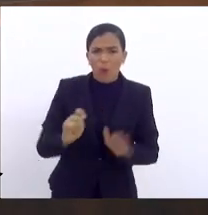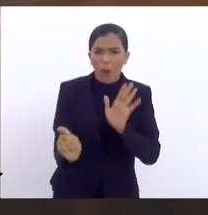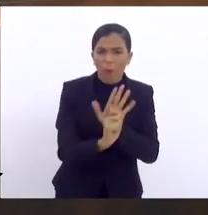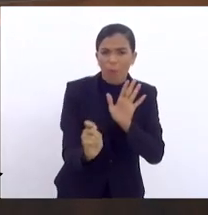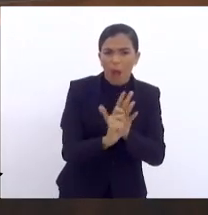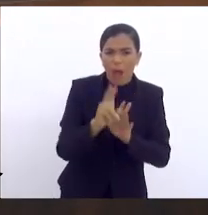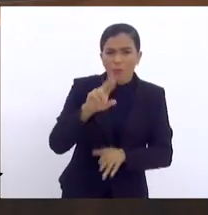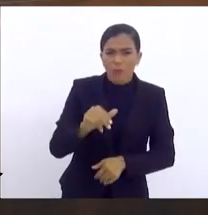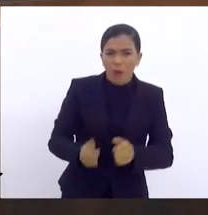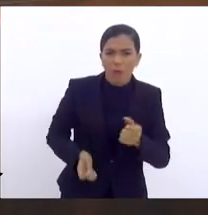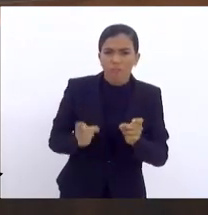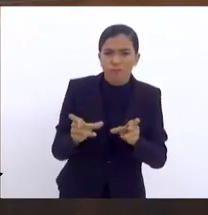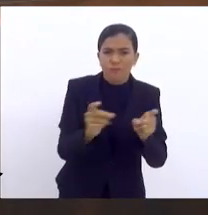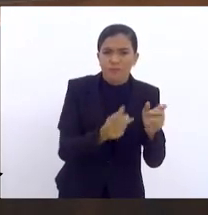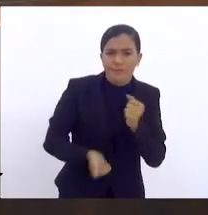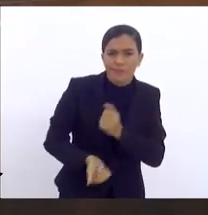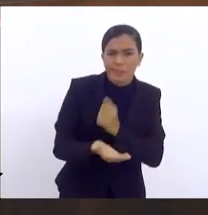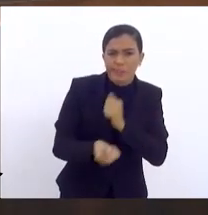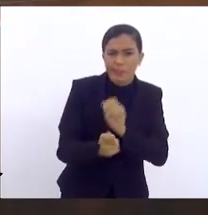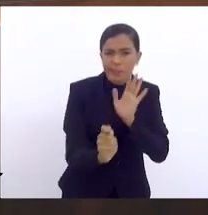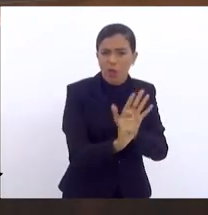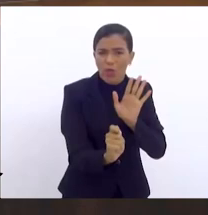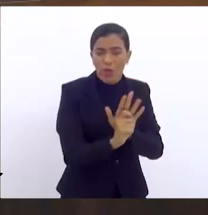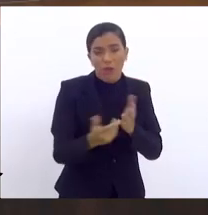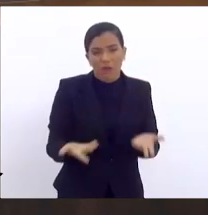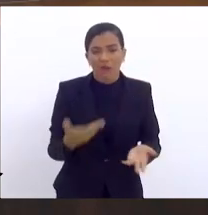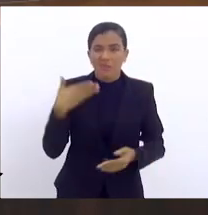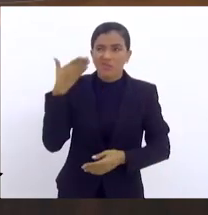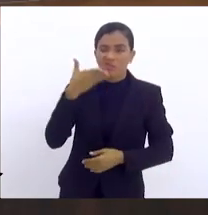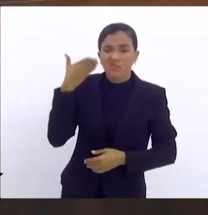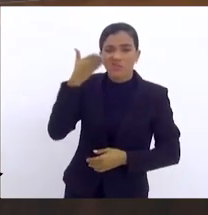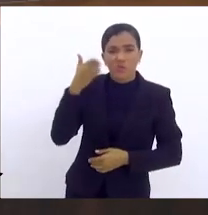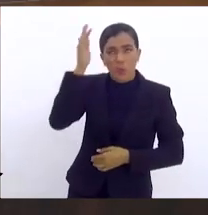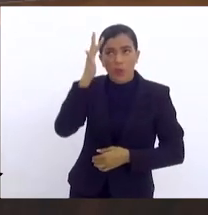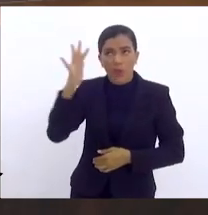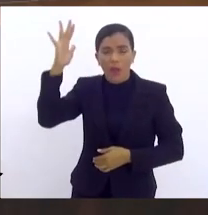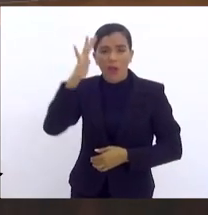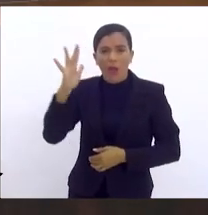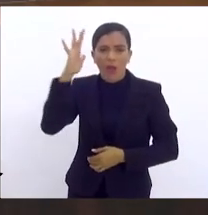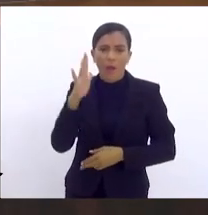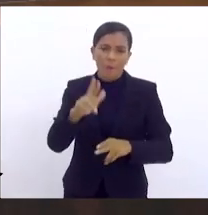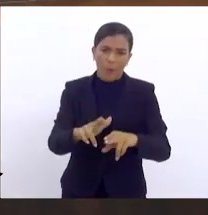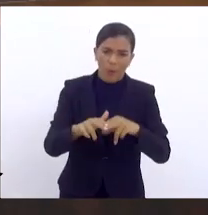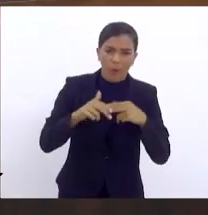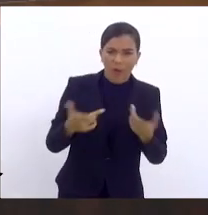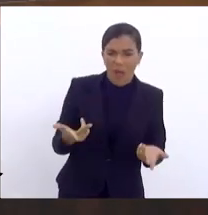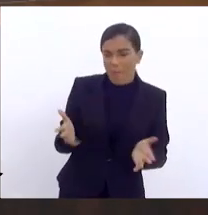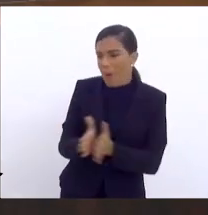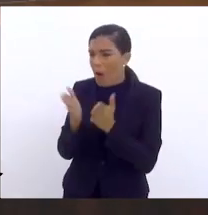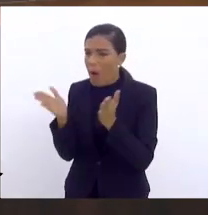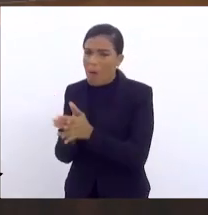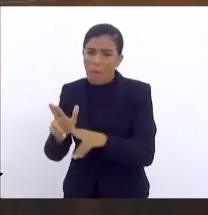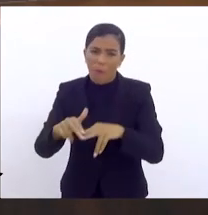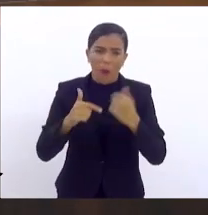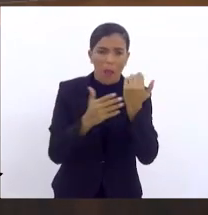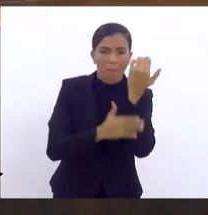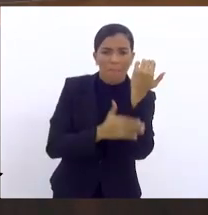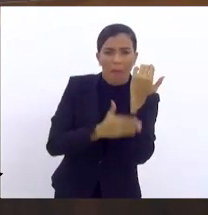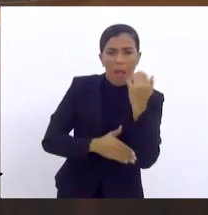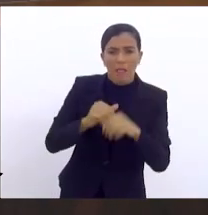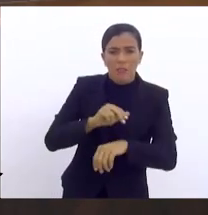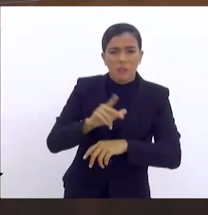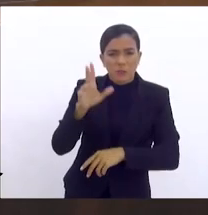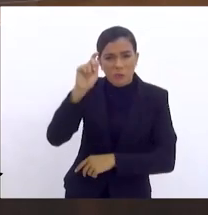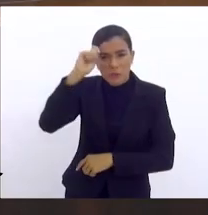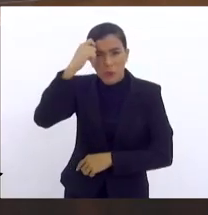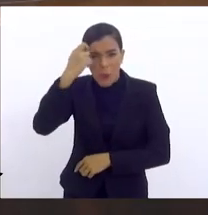trafei então muitas vezes eu vejo aqueles discurso aqui discurso ideológico nessa casa aqui porque pobre porque tem uma pele escura aí que tá no